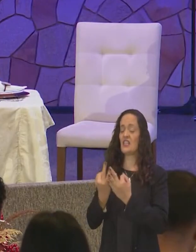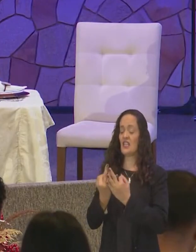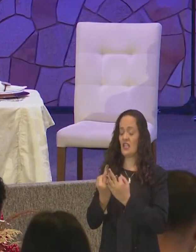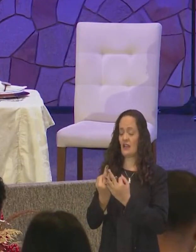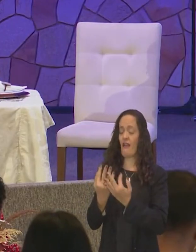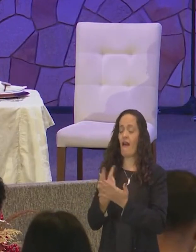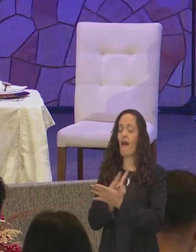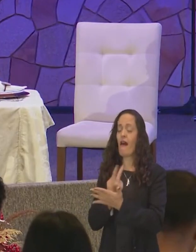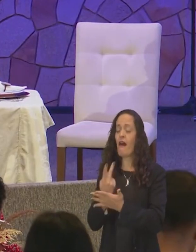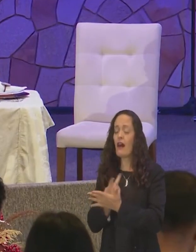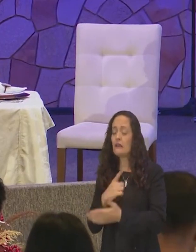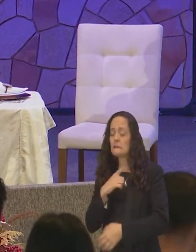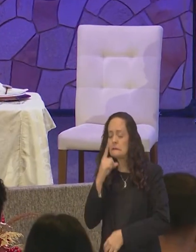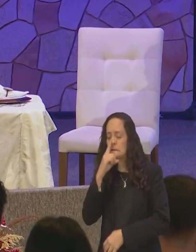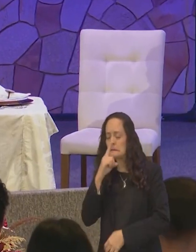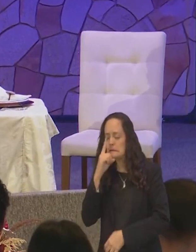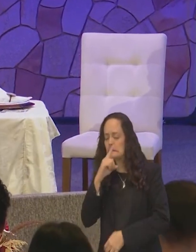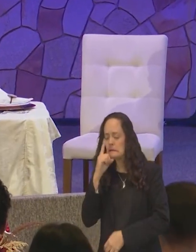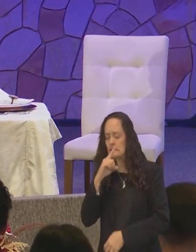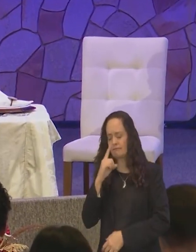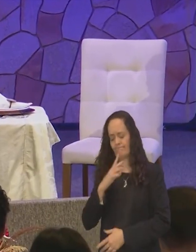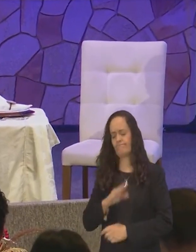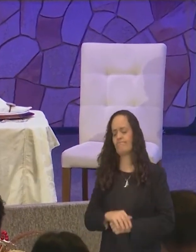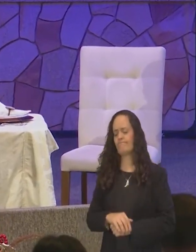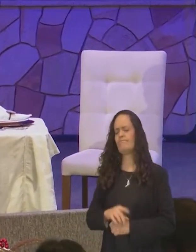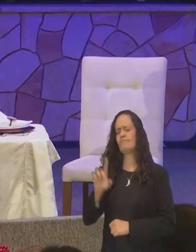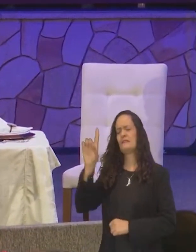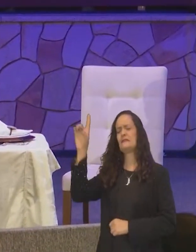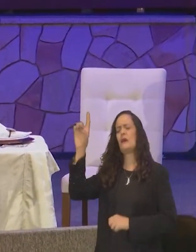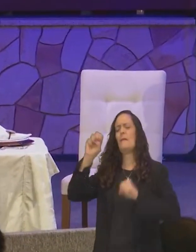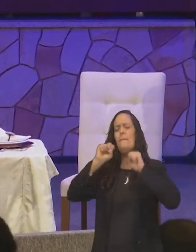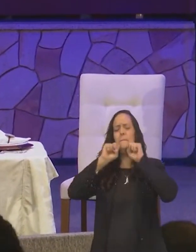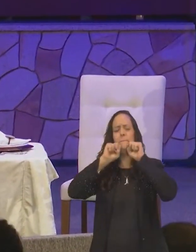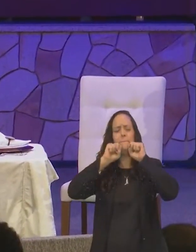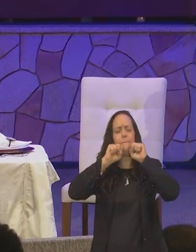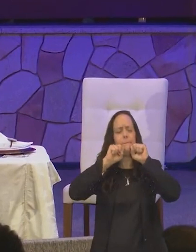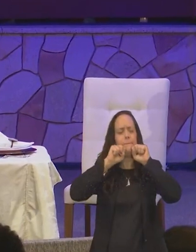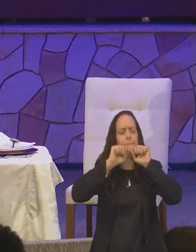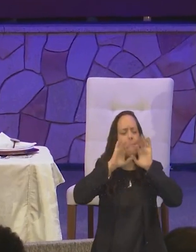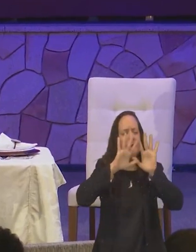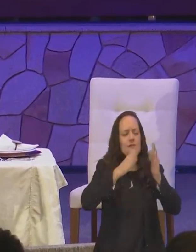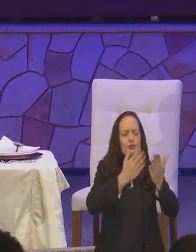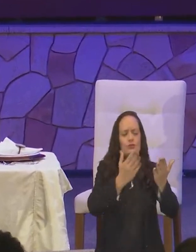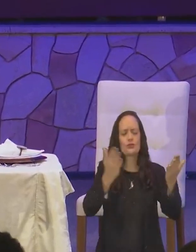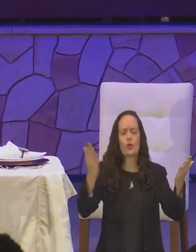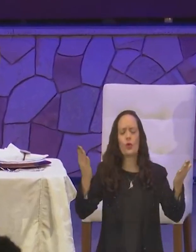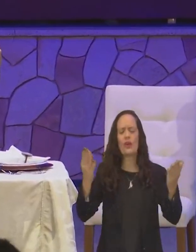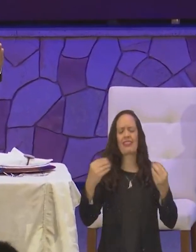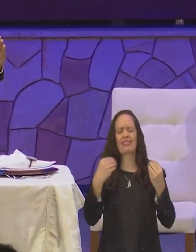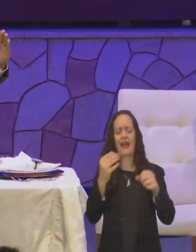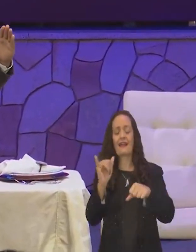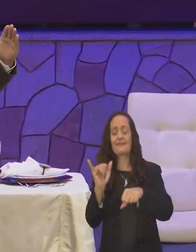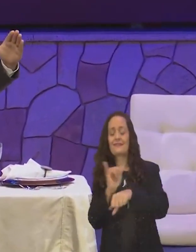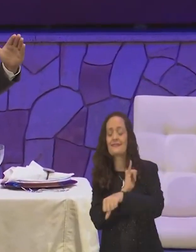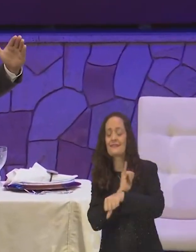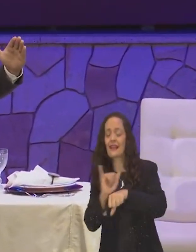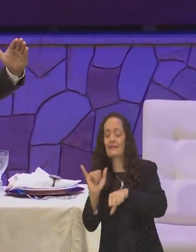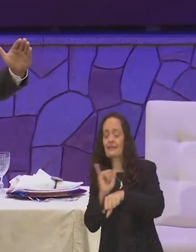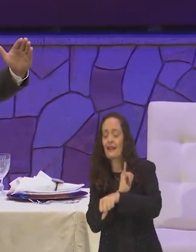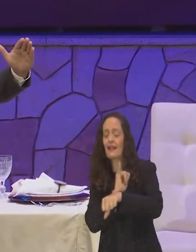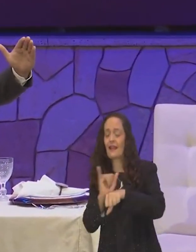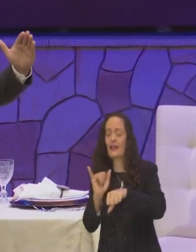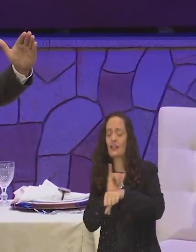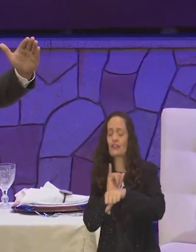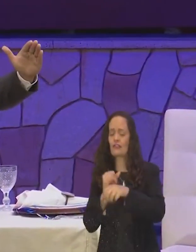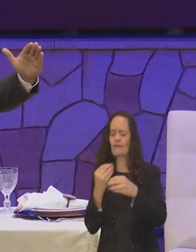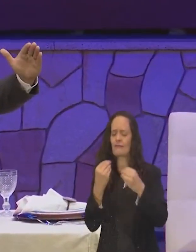difícil. Por isso que eu te peço, Senhor Deus, abençoa esse povo. Traga estratégias novas, traga união, Senhor